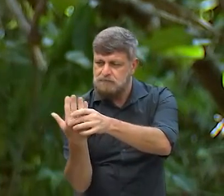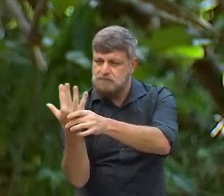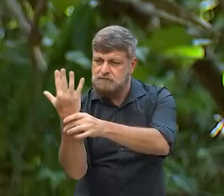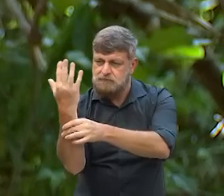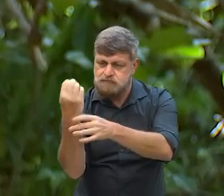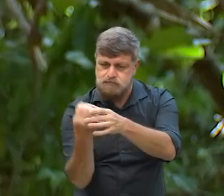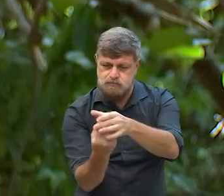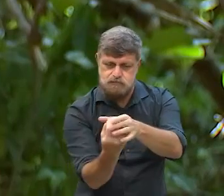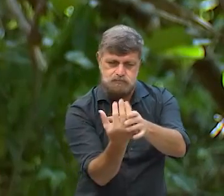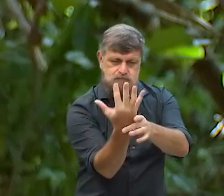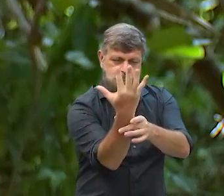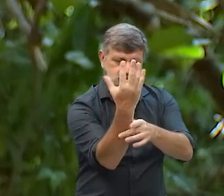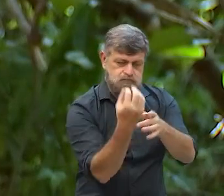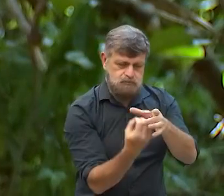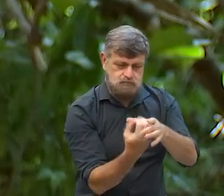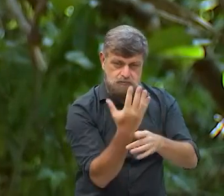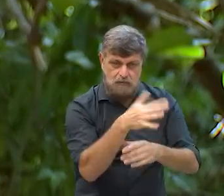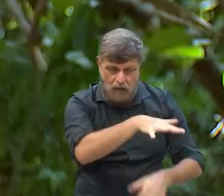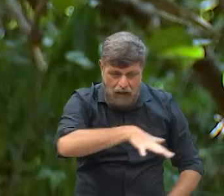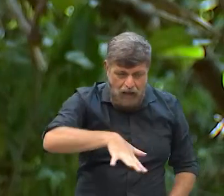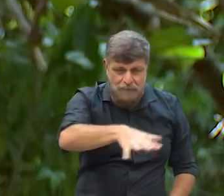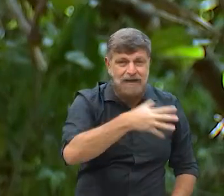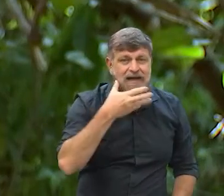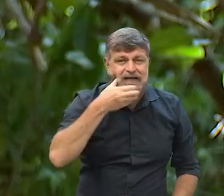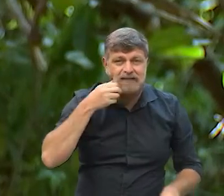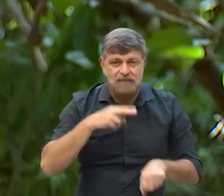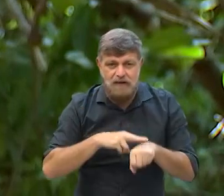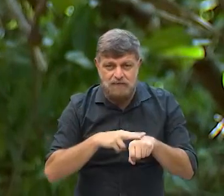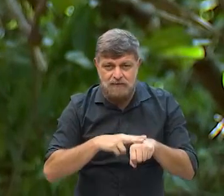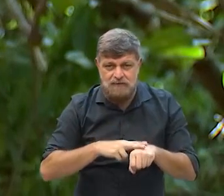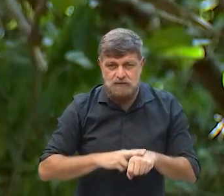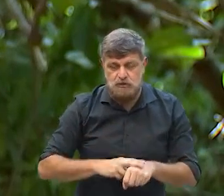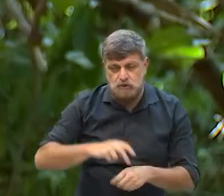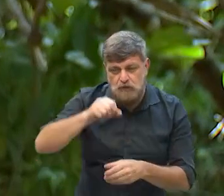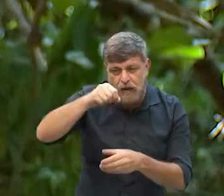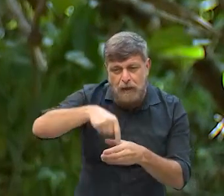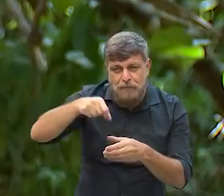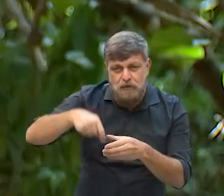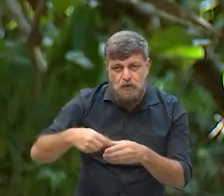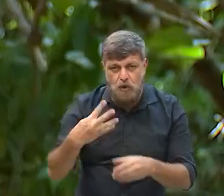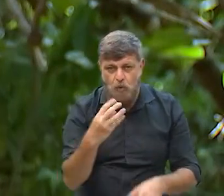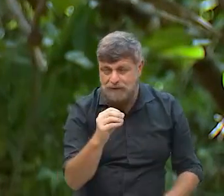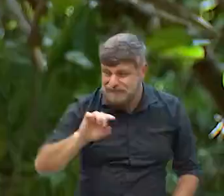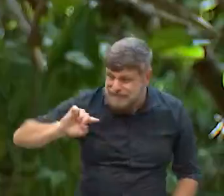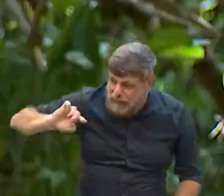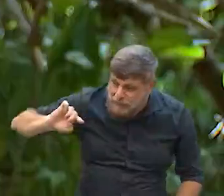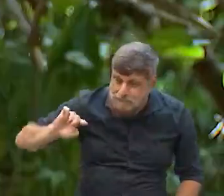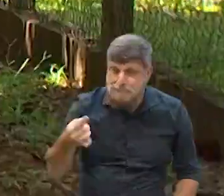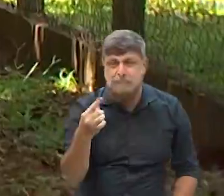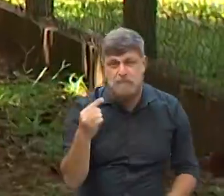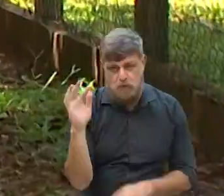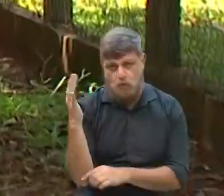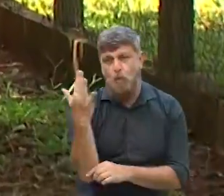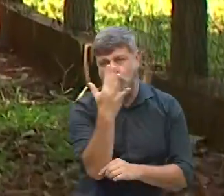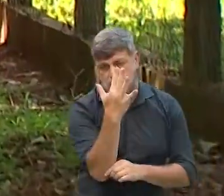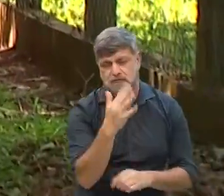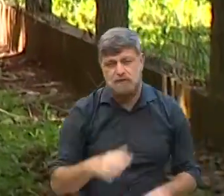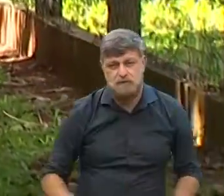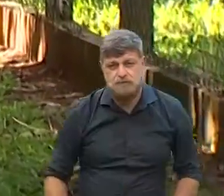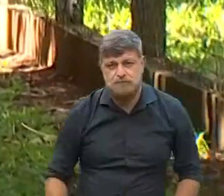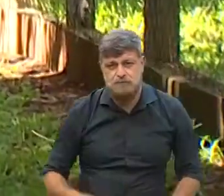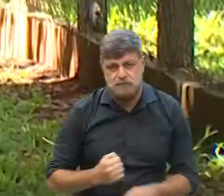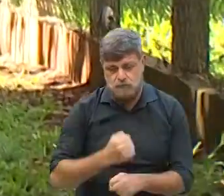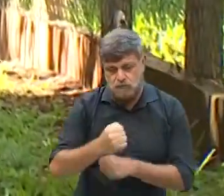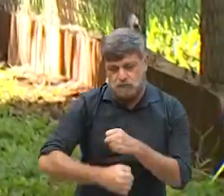nosso município. Só pelo Banco de Áreas Verdes, desde 2012, a gente já plantou 400 mil mudas pelo município. Em